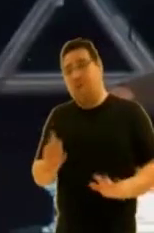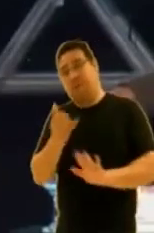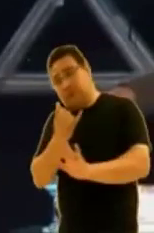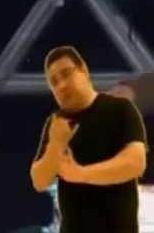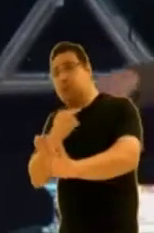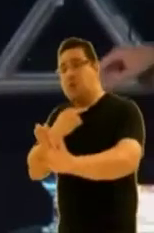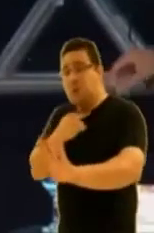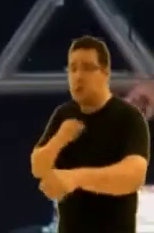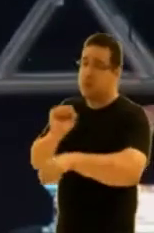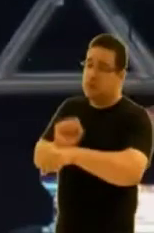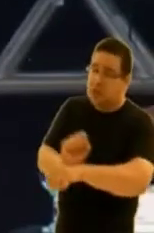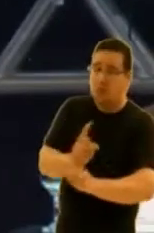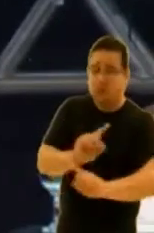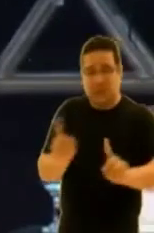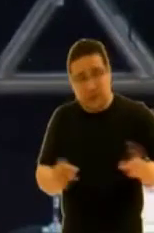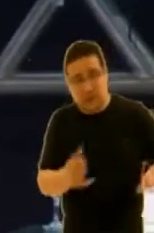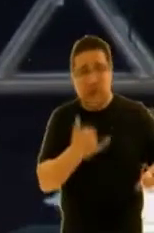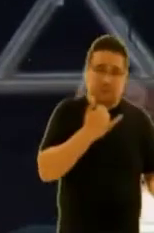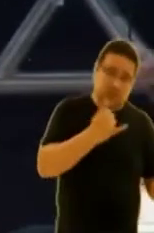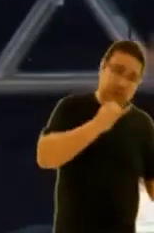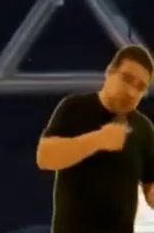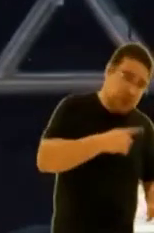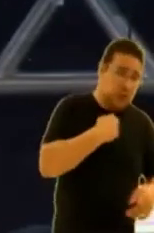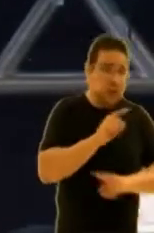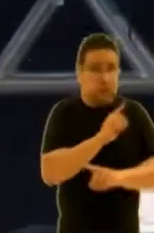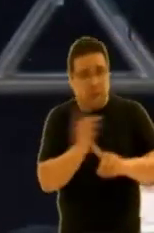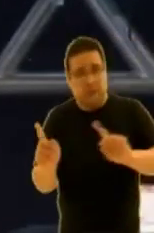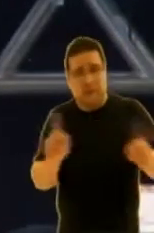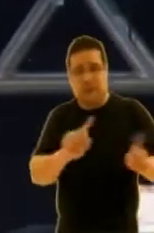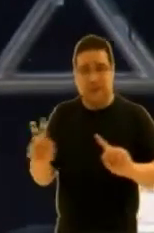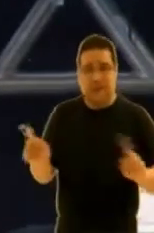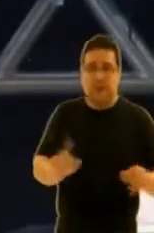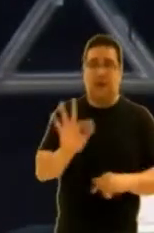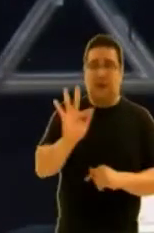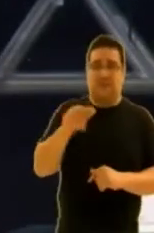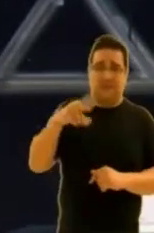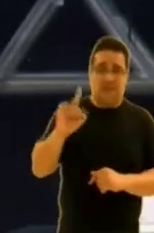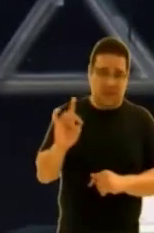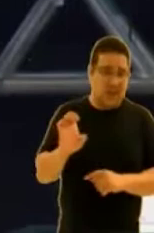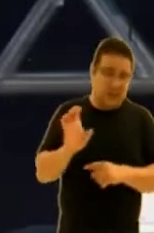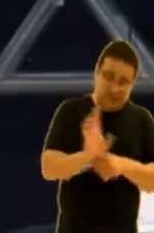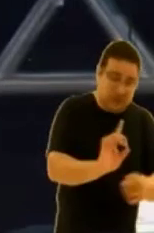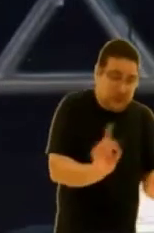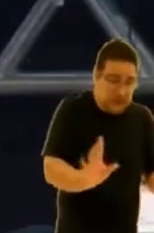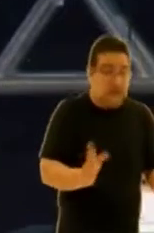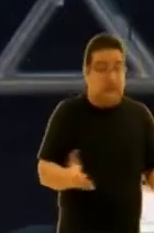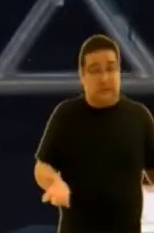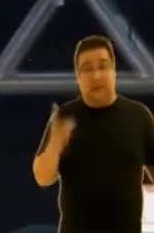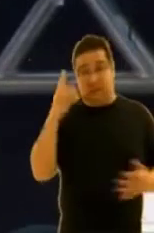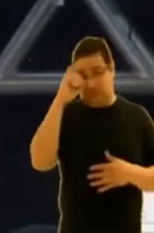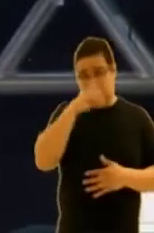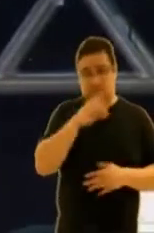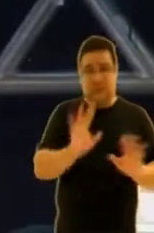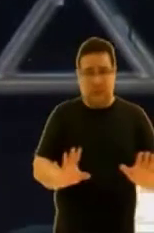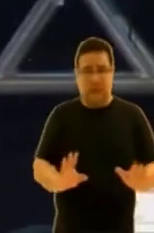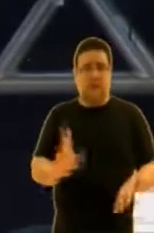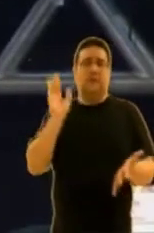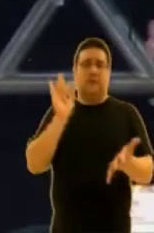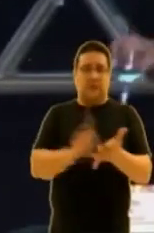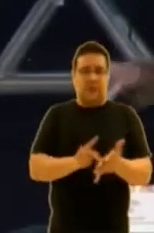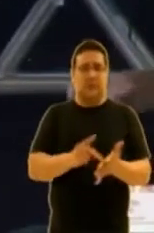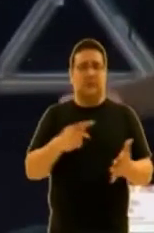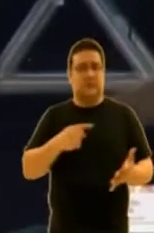prefeito, não, secretário, infelizmente não é possível, infelizmente o FNDE não pode fazer, mas é de forma